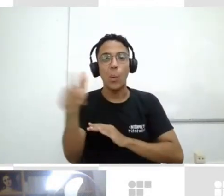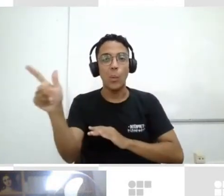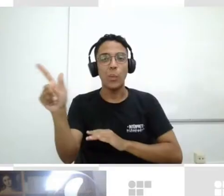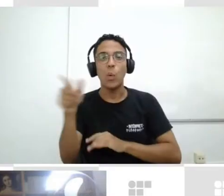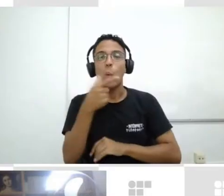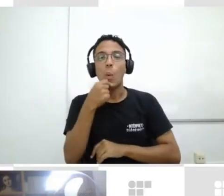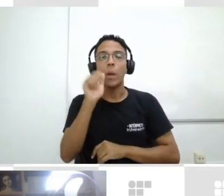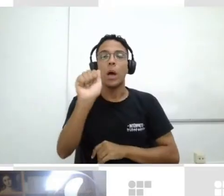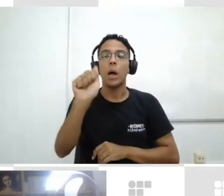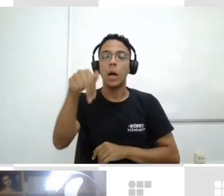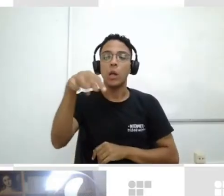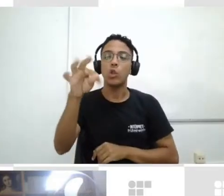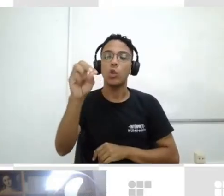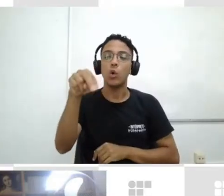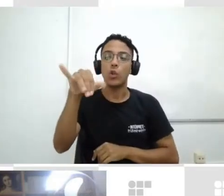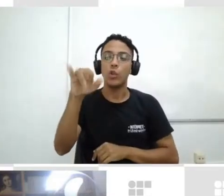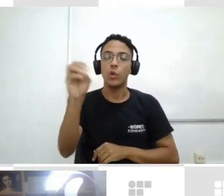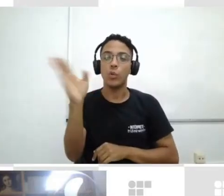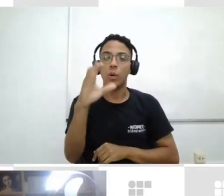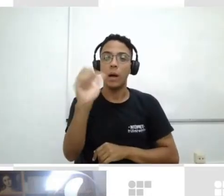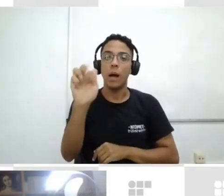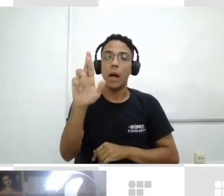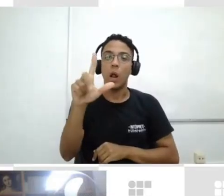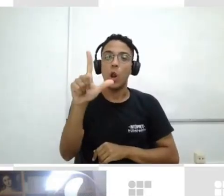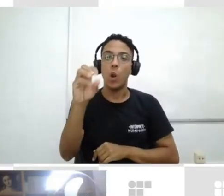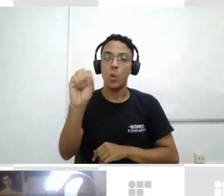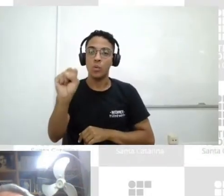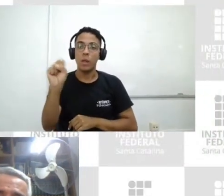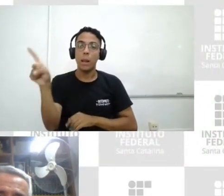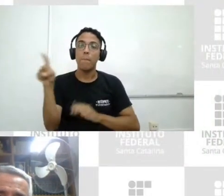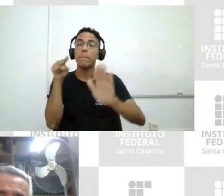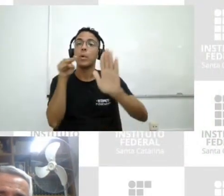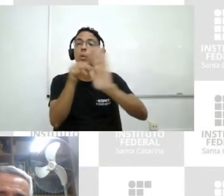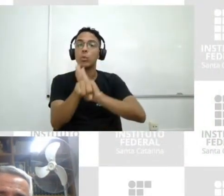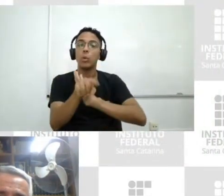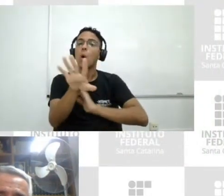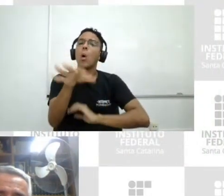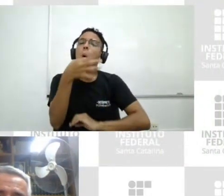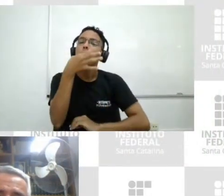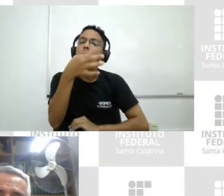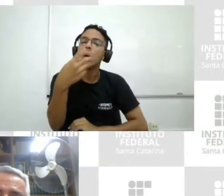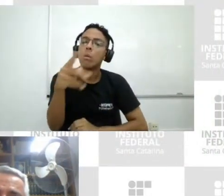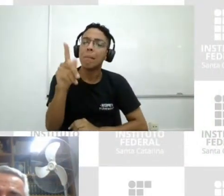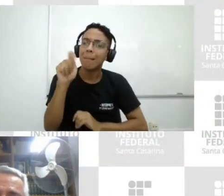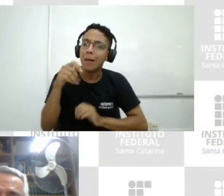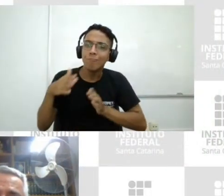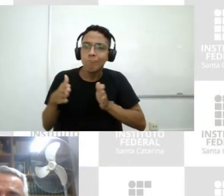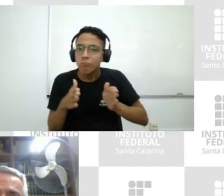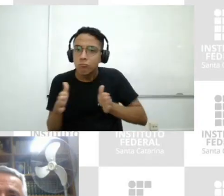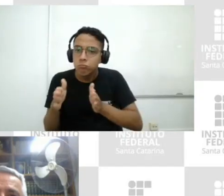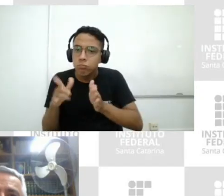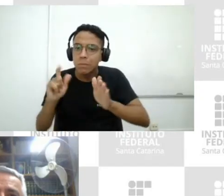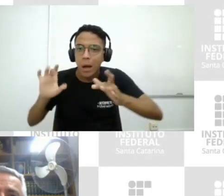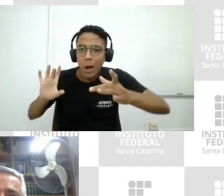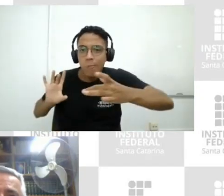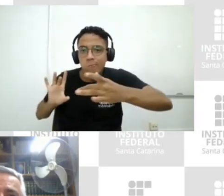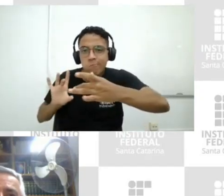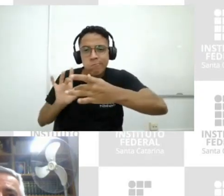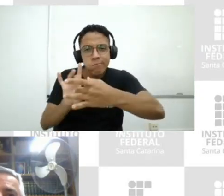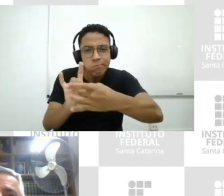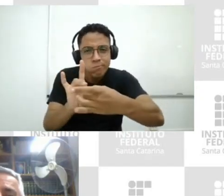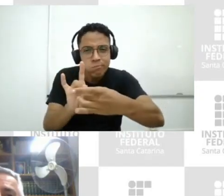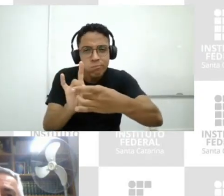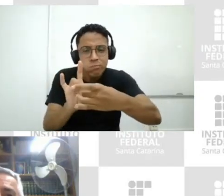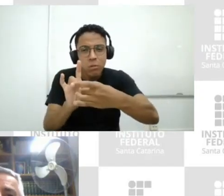Antônio Carlos Pires Dias, né? Ele pergunta, na sua opinião, há algum caminho para conciliar os interesses políticos mundiais e